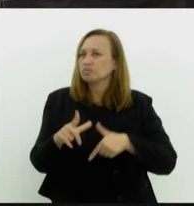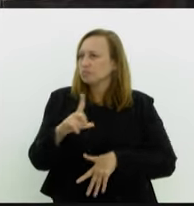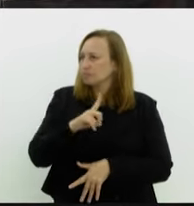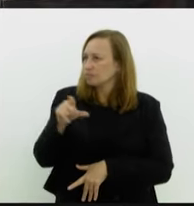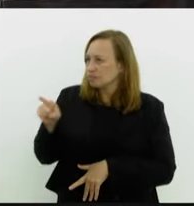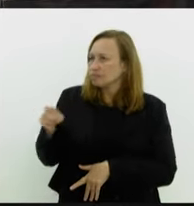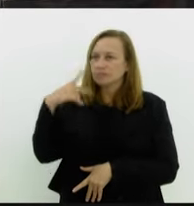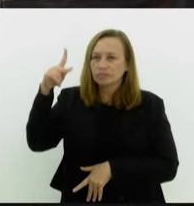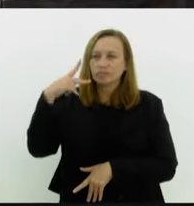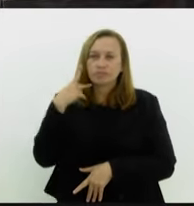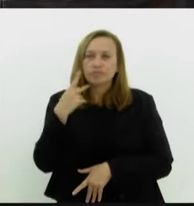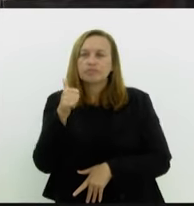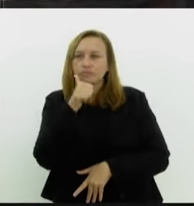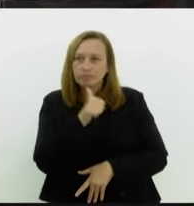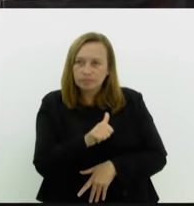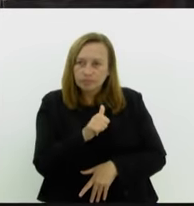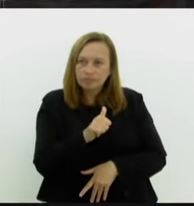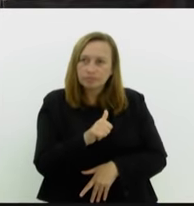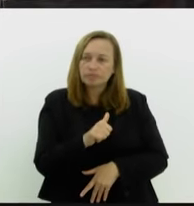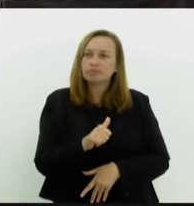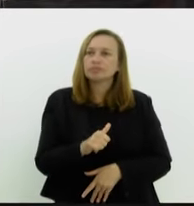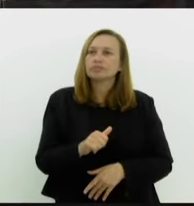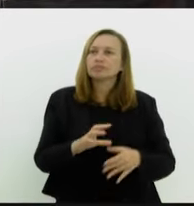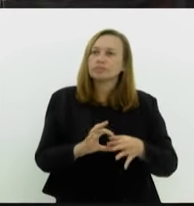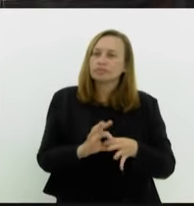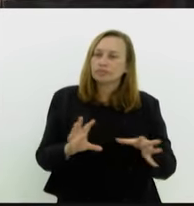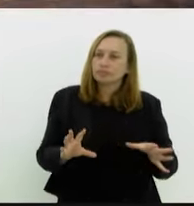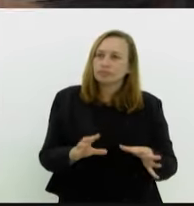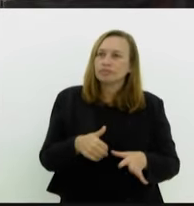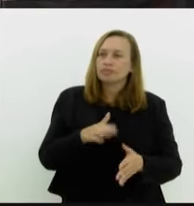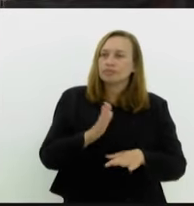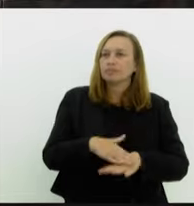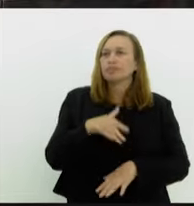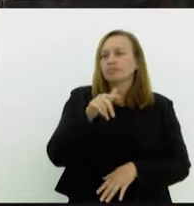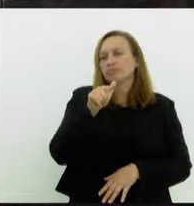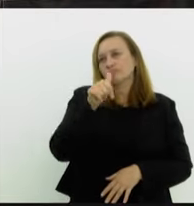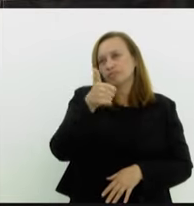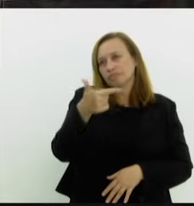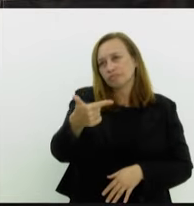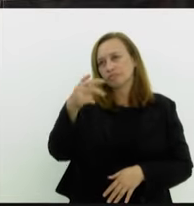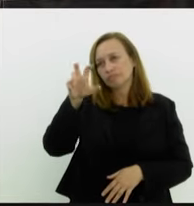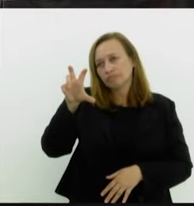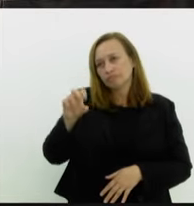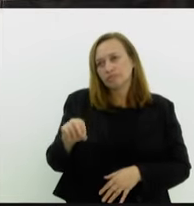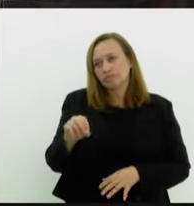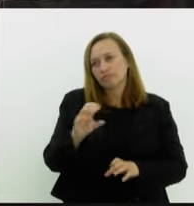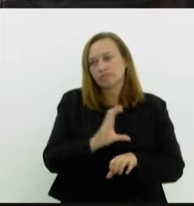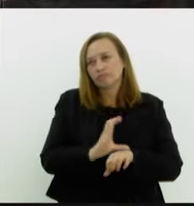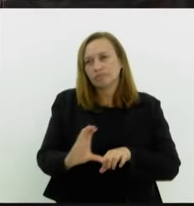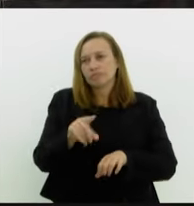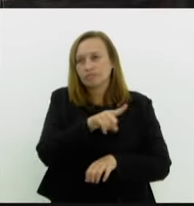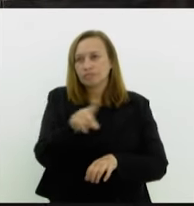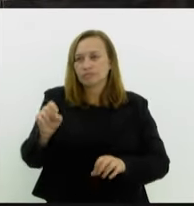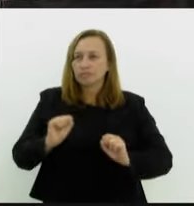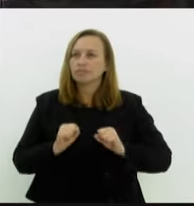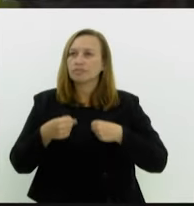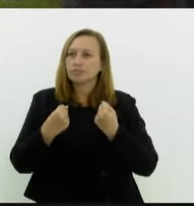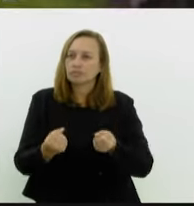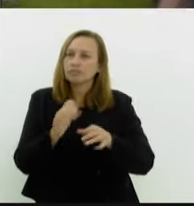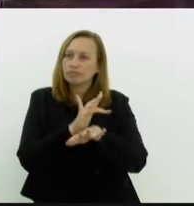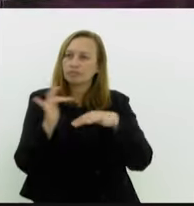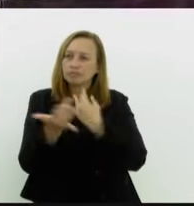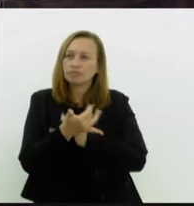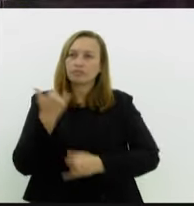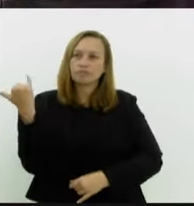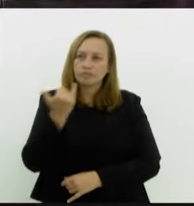com a Procuradoria da mulher eles estão deixando são mais de 250 cursos formas de vocês se defenderem na internet é muito